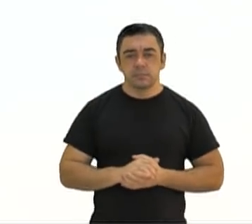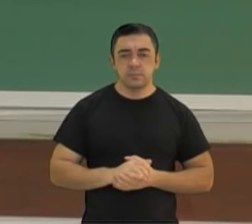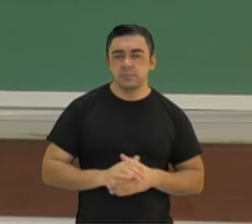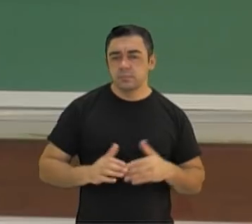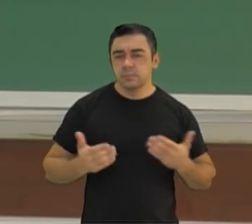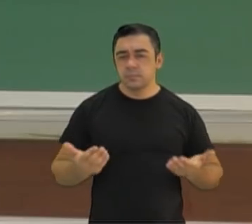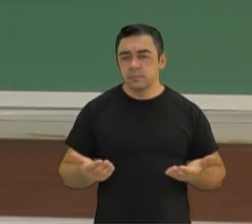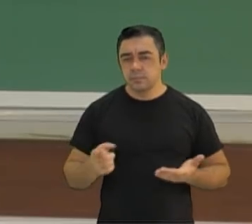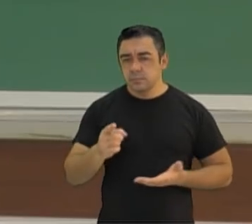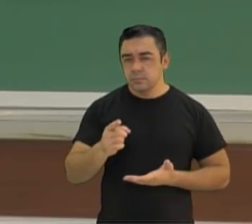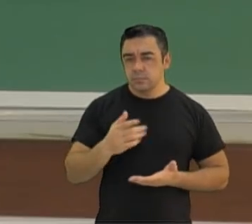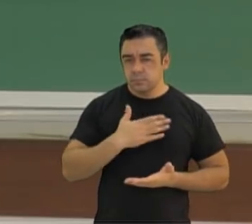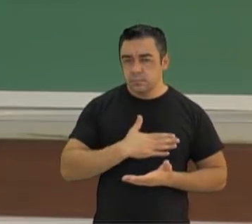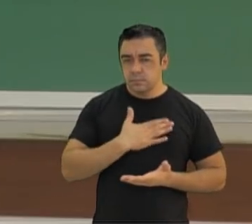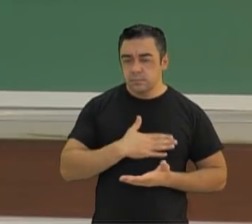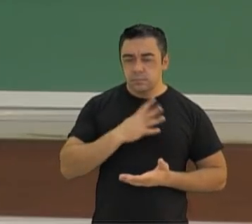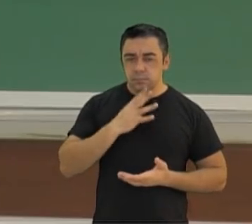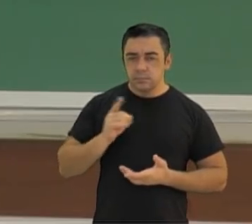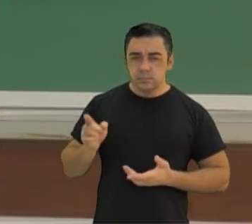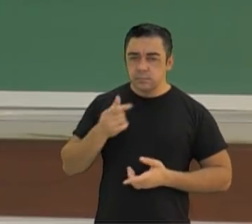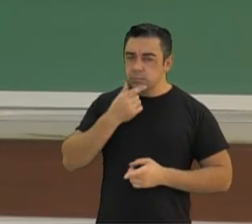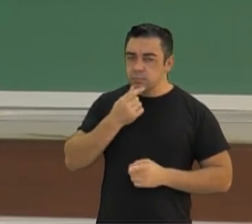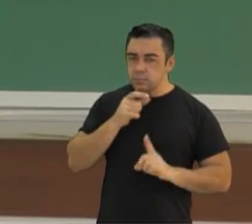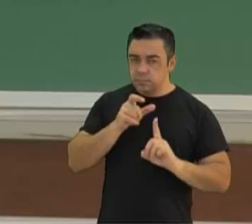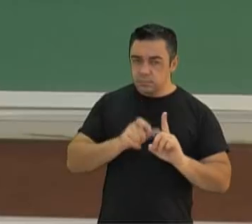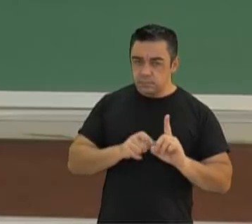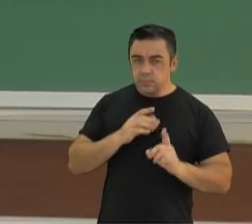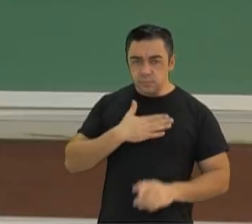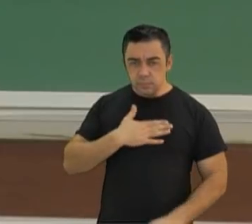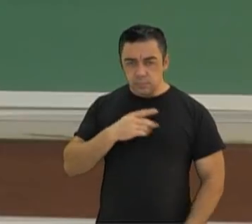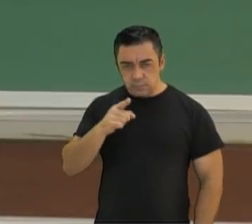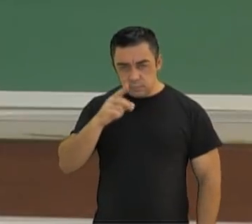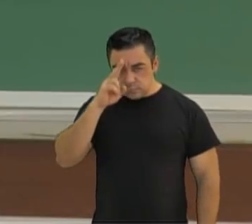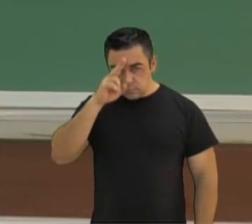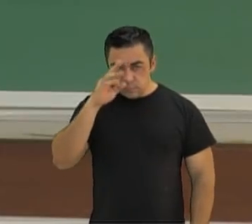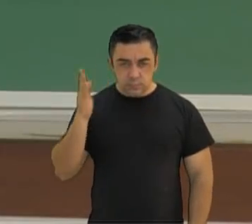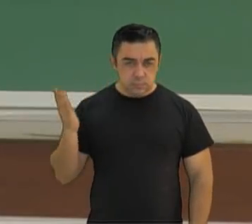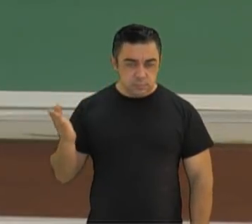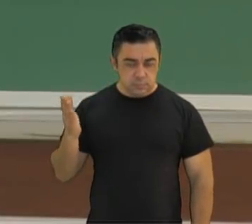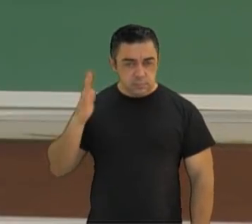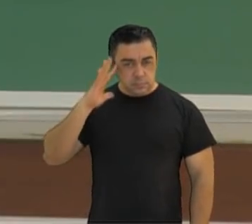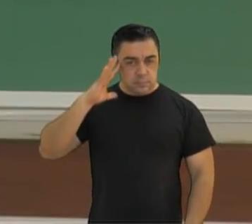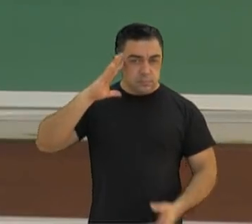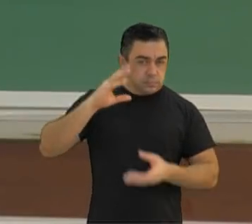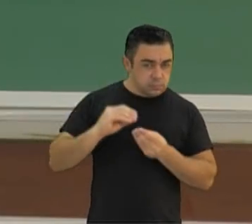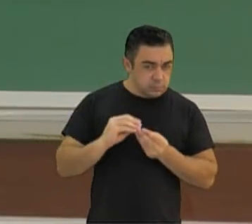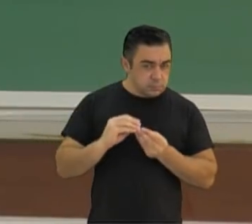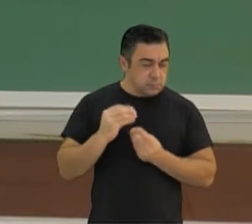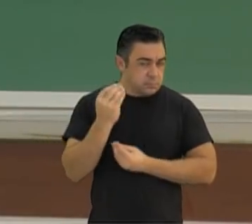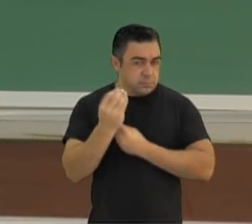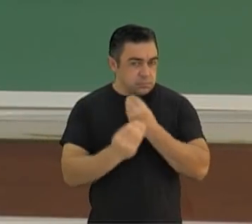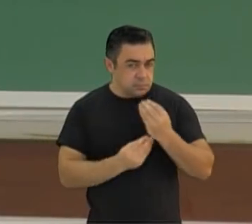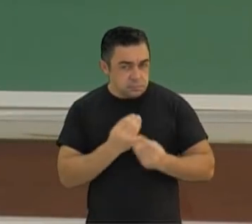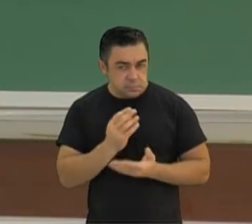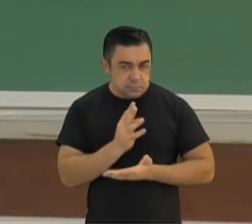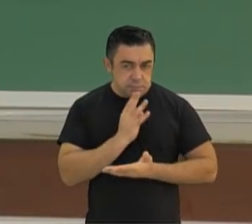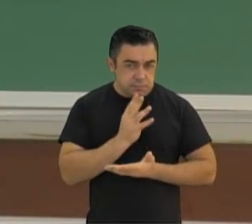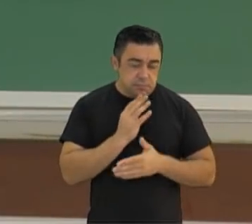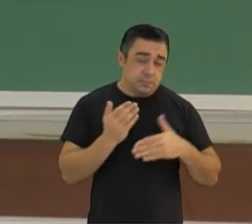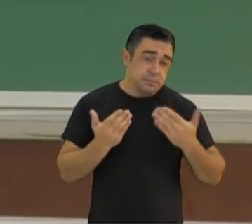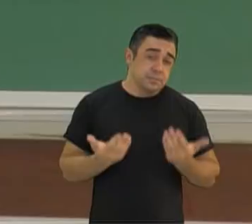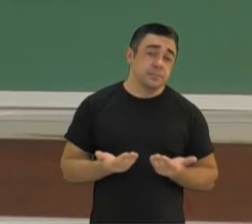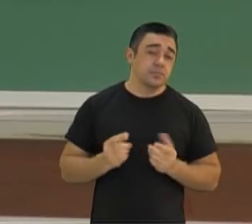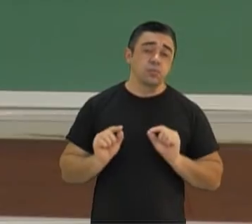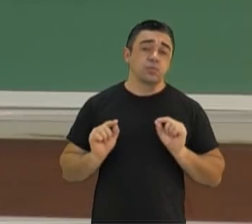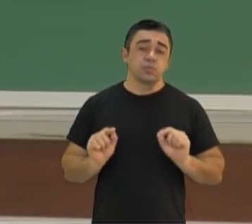E aí, você gostou de conhecer o Murilo? Gostou da historinha dele? De entender um pouco mais ou de conhecer, enfim,